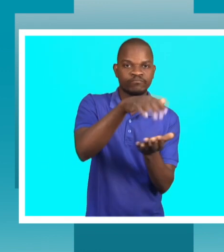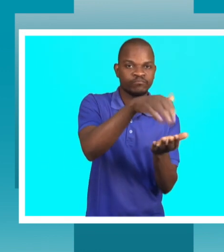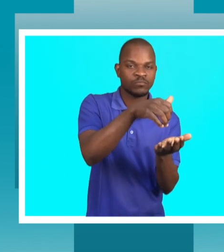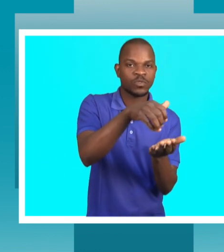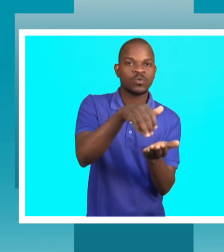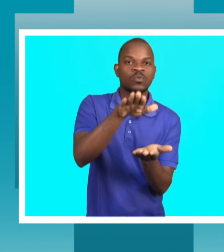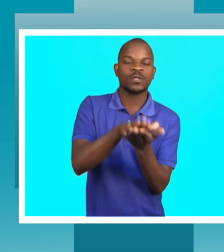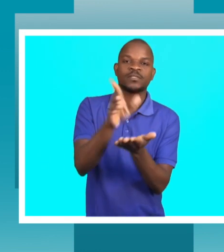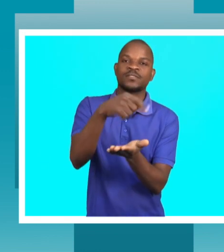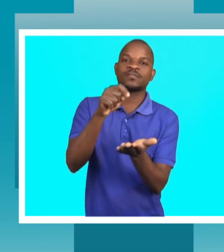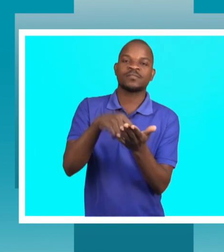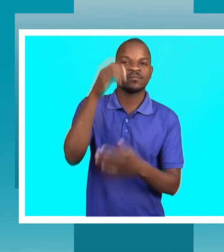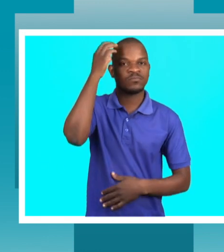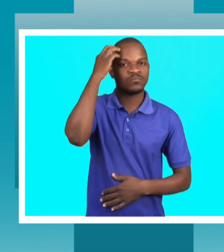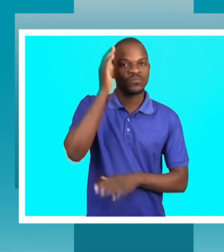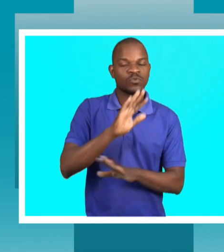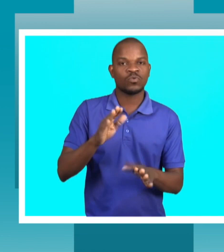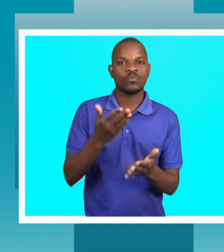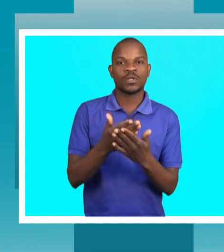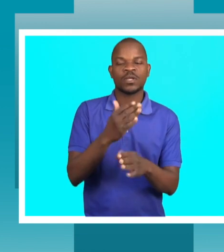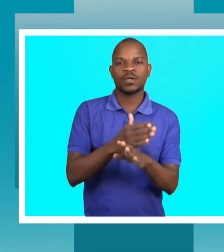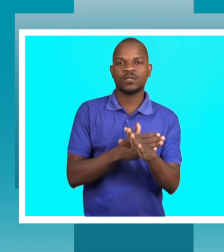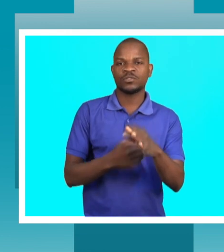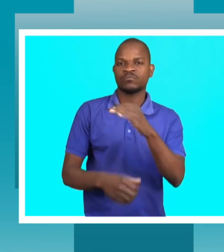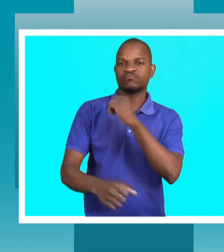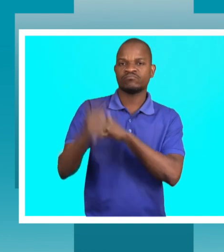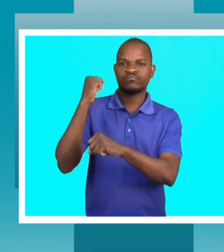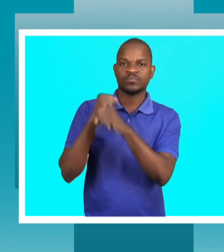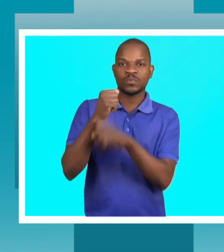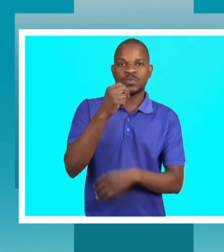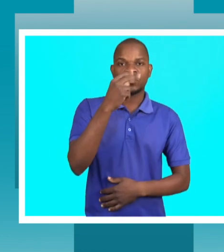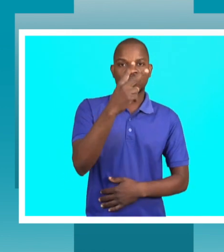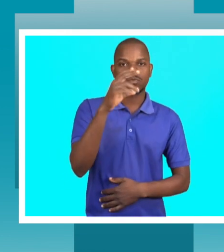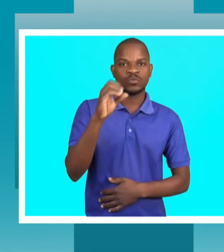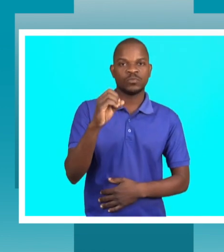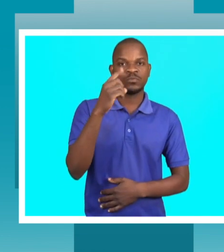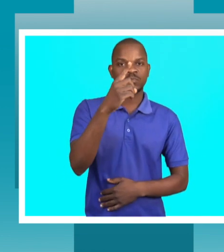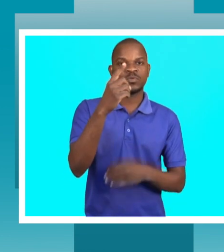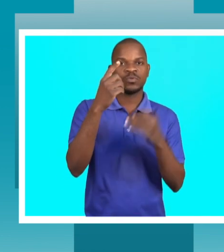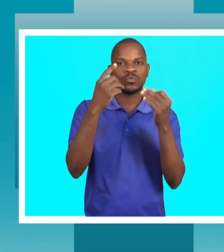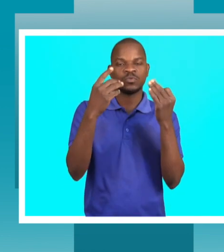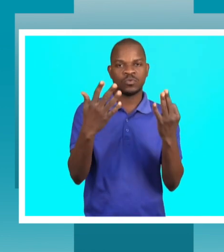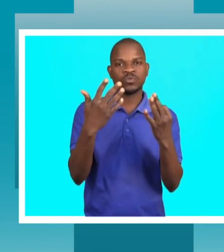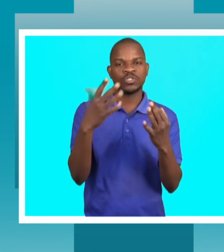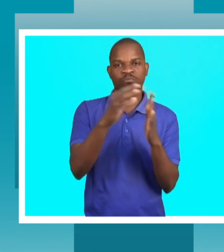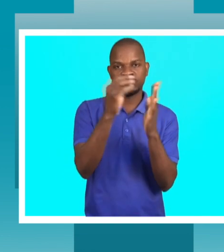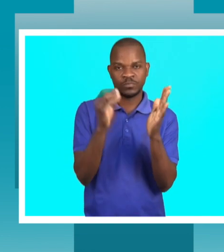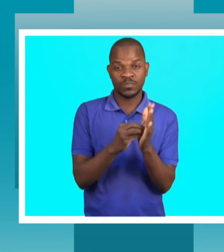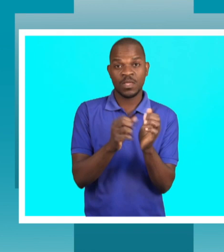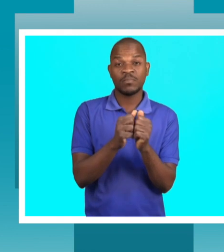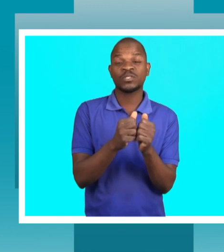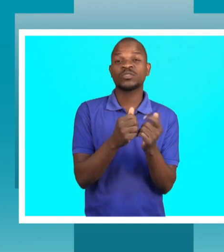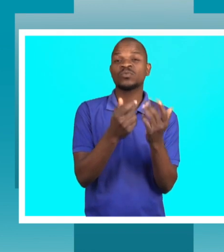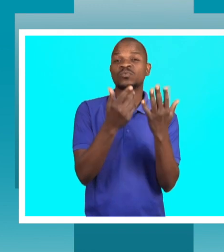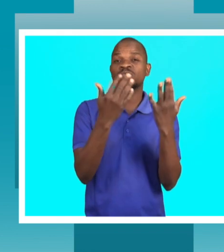nível da cidade de Mocouto. Durante o ano de 2018, nós tivemos 147 casos de lesão medular. A maior